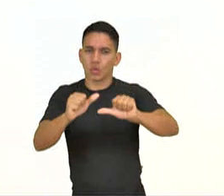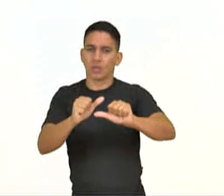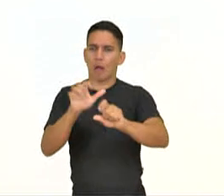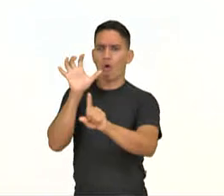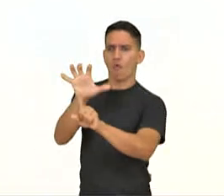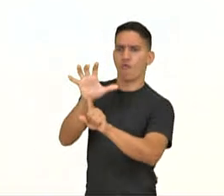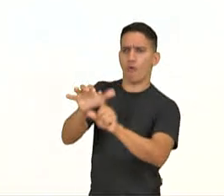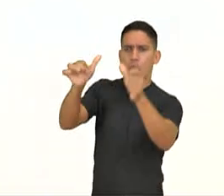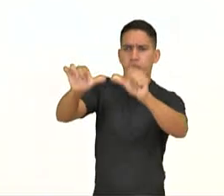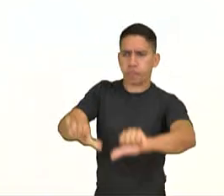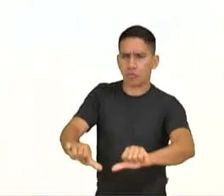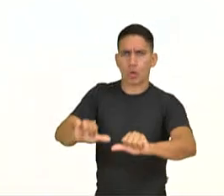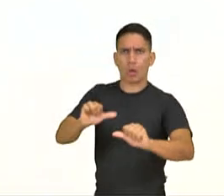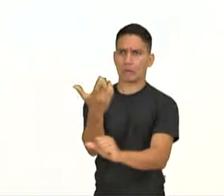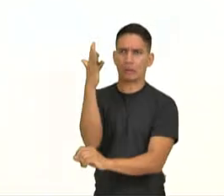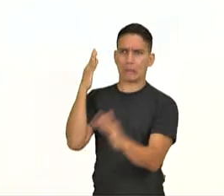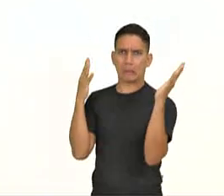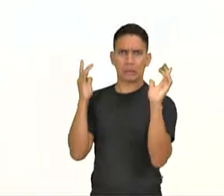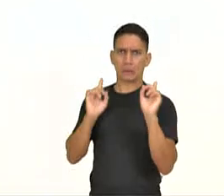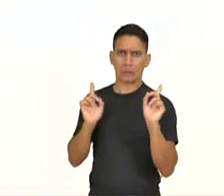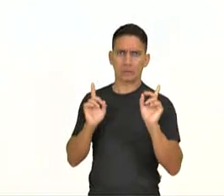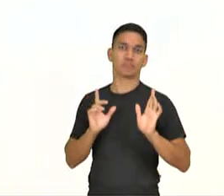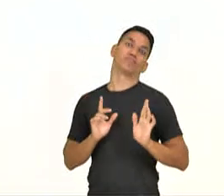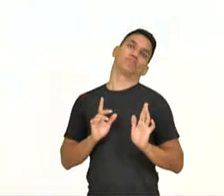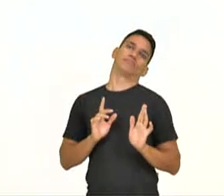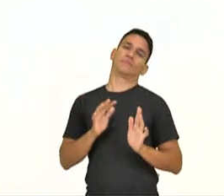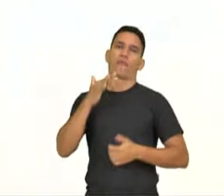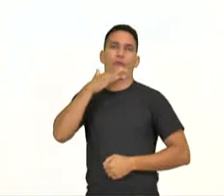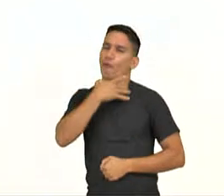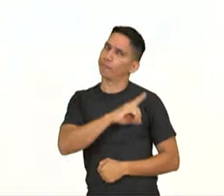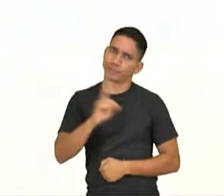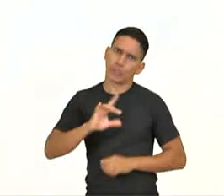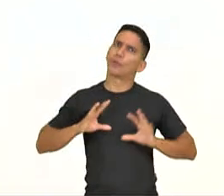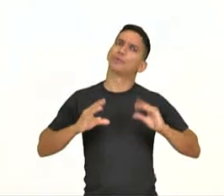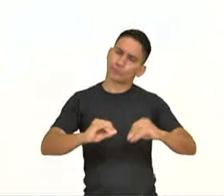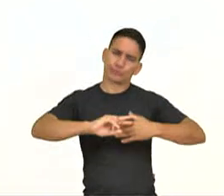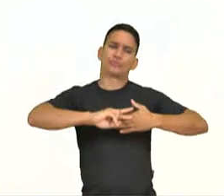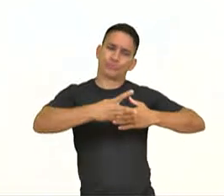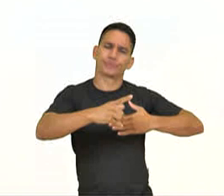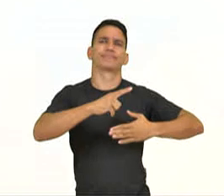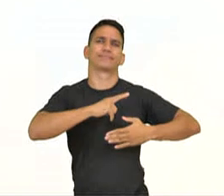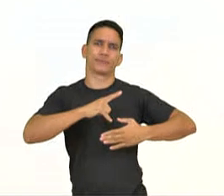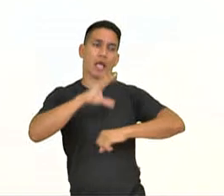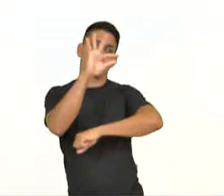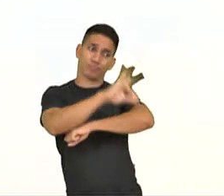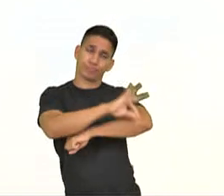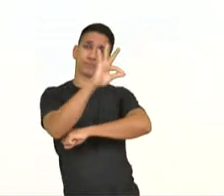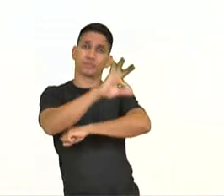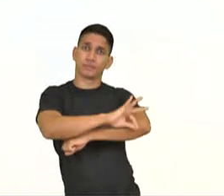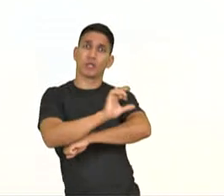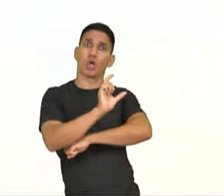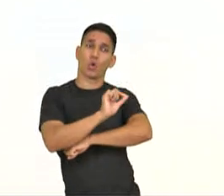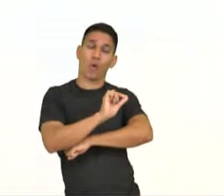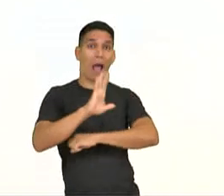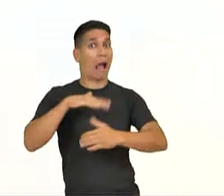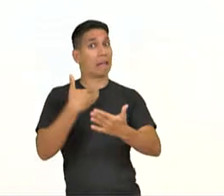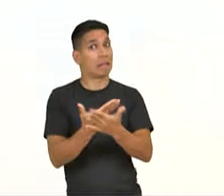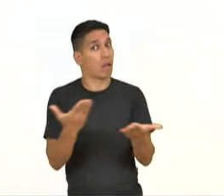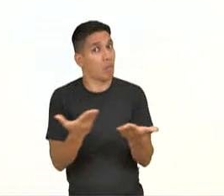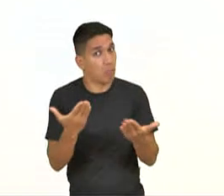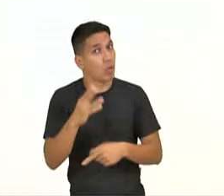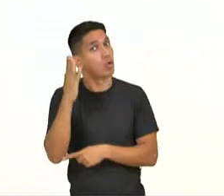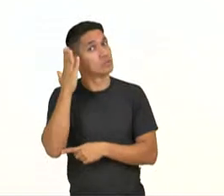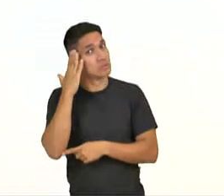ambiente? Claro que não, né? Claro que não. Tudo tem suas consequências e o petróleo, ele não, até onde nós